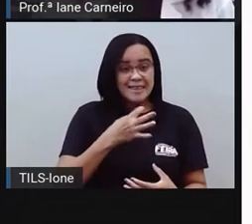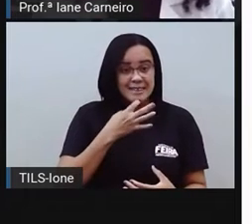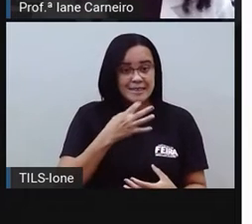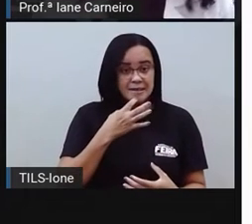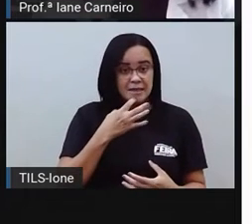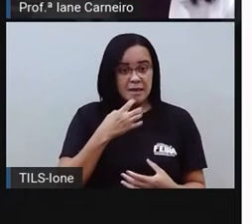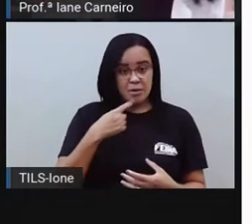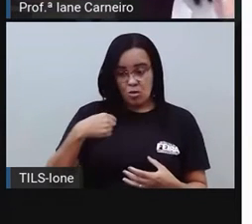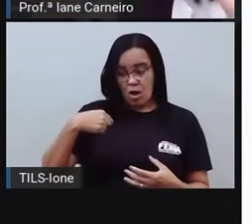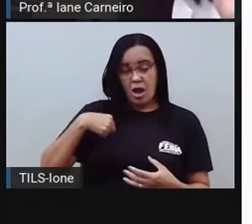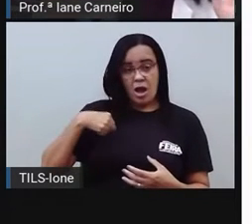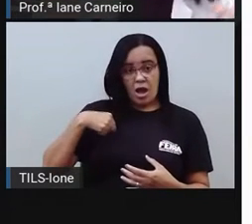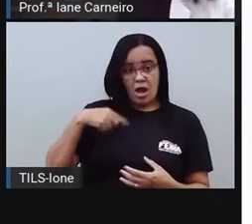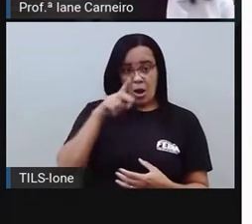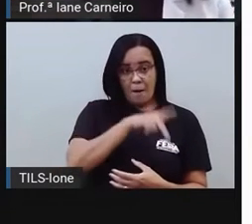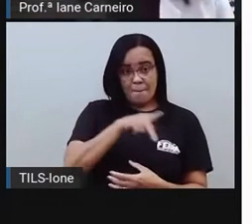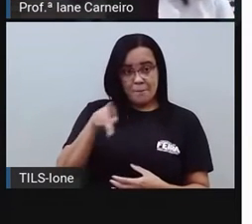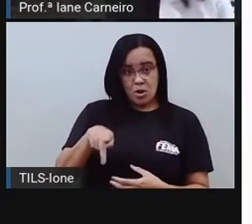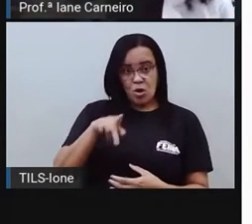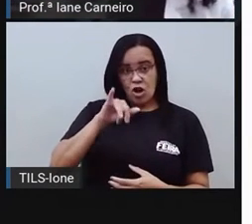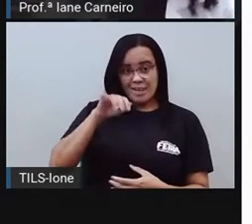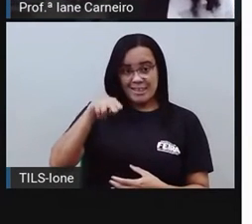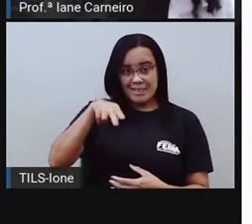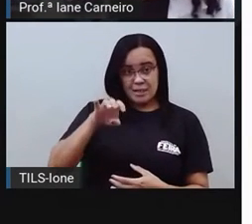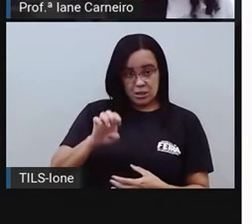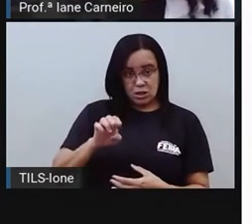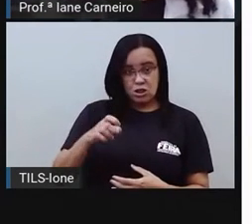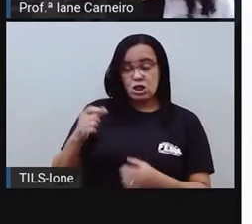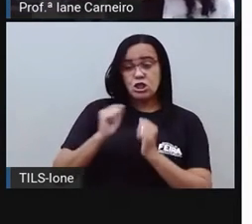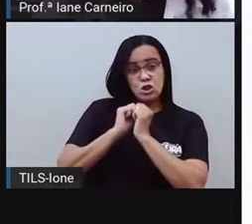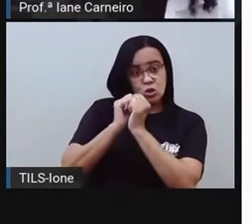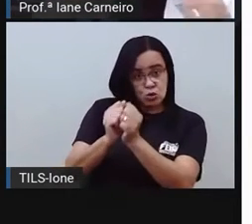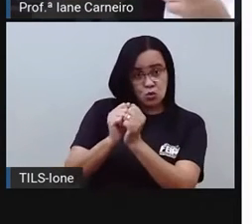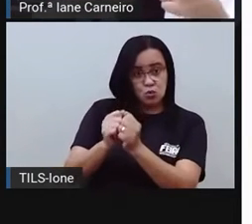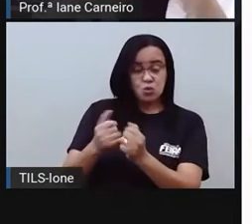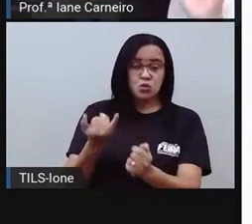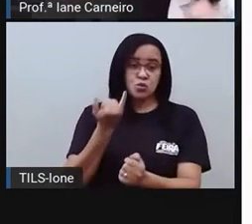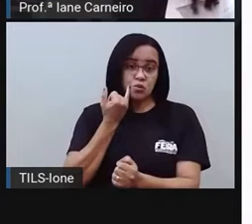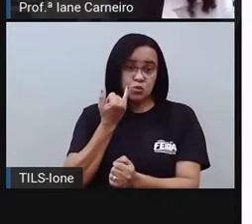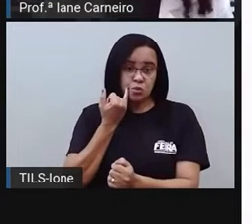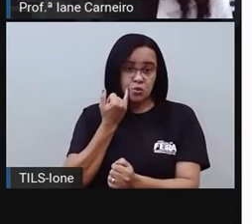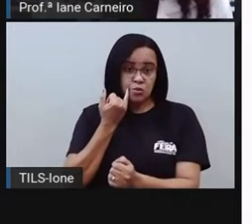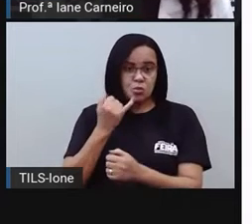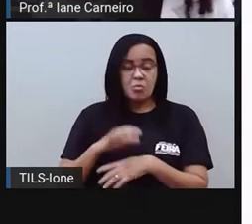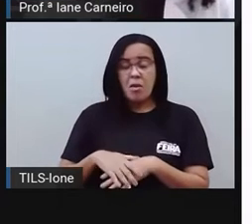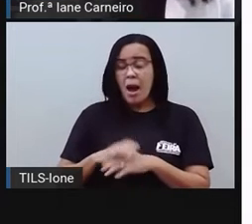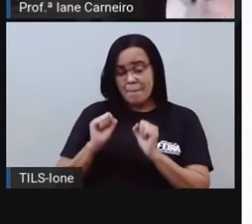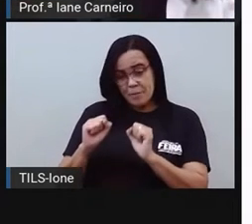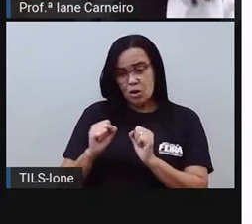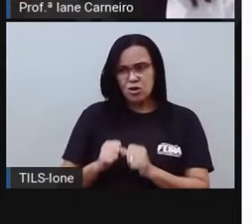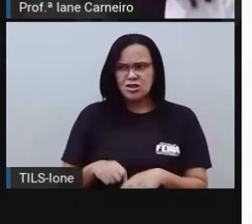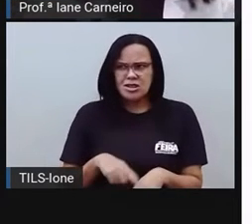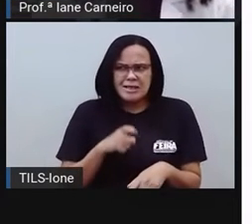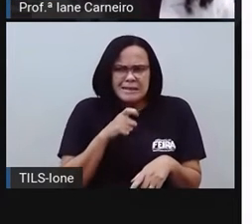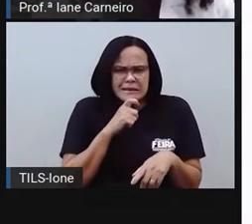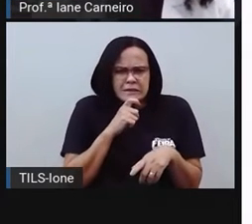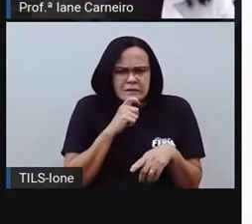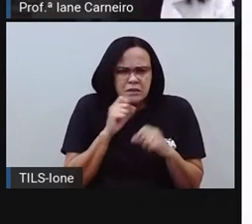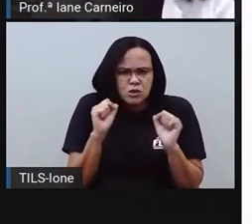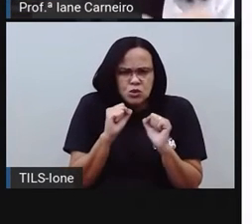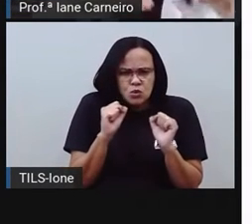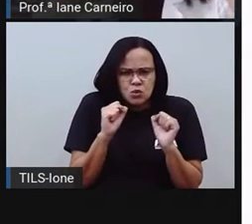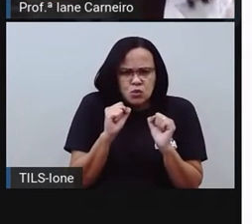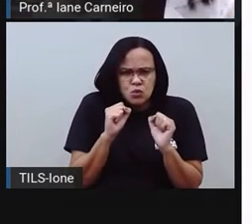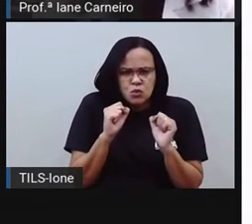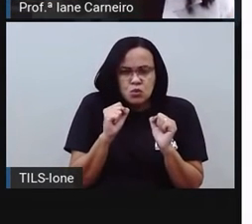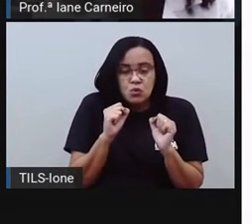fale, ah, Ione, está muito frio, eu vou aumentar o ar-condicionado. Tudo bem? Tudo bem. Aí, em outro dia, né,